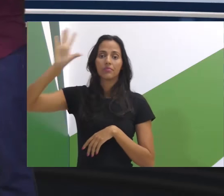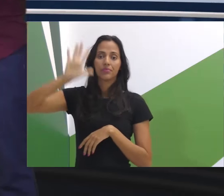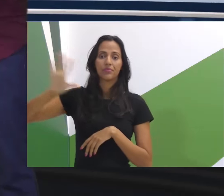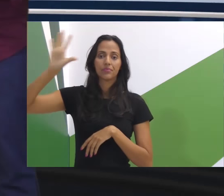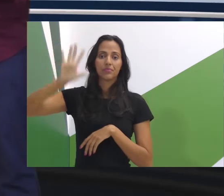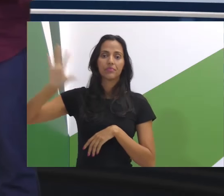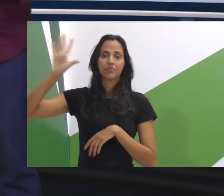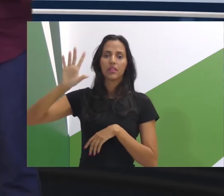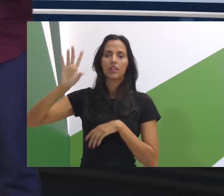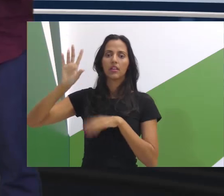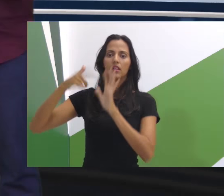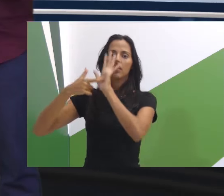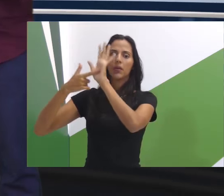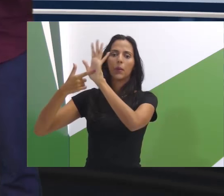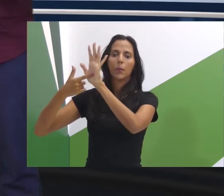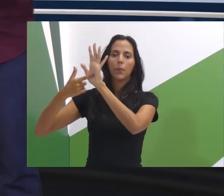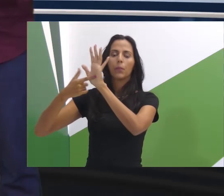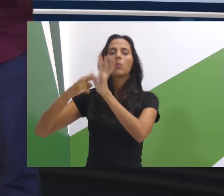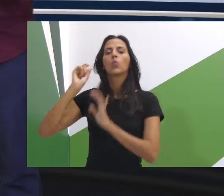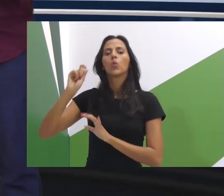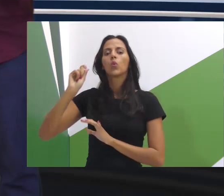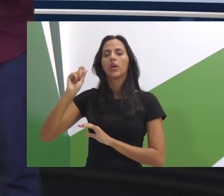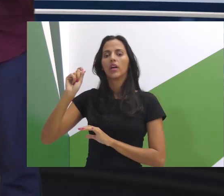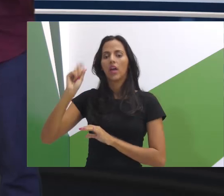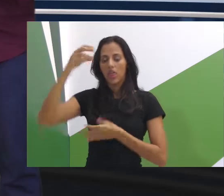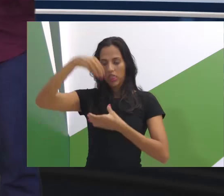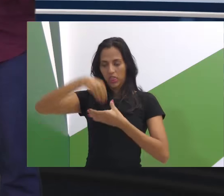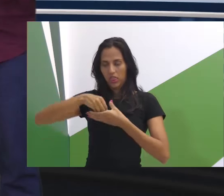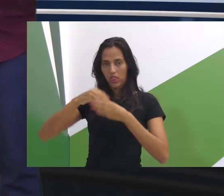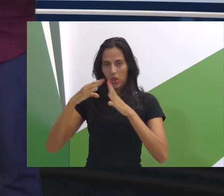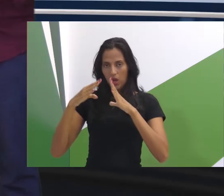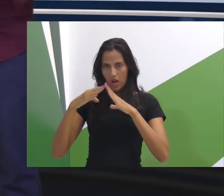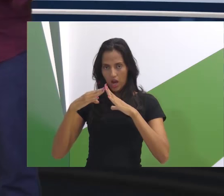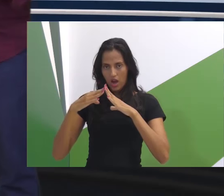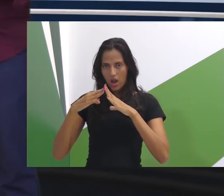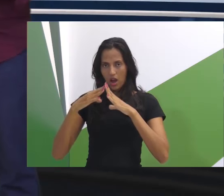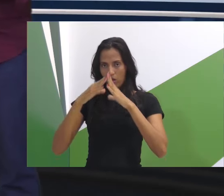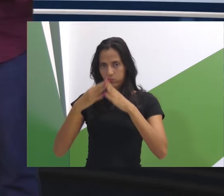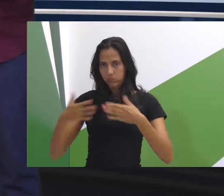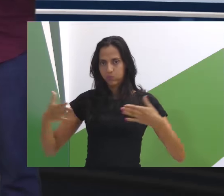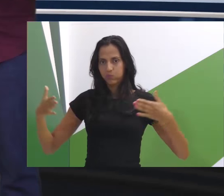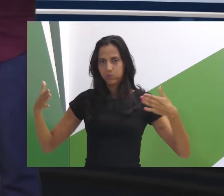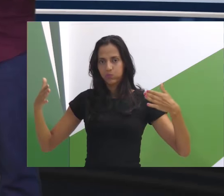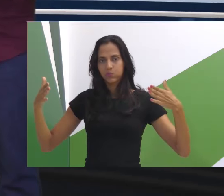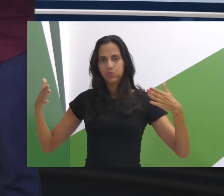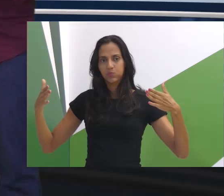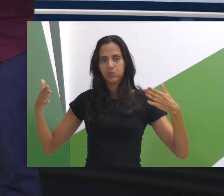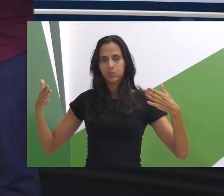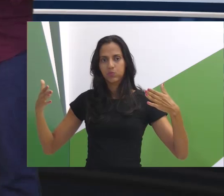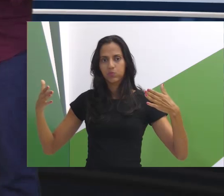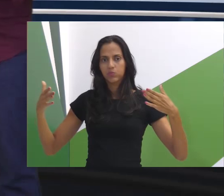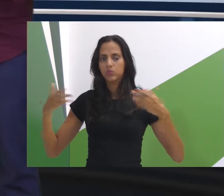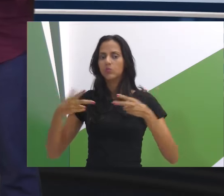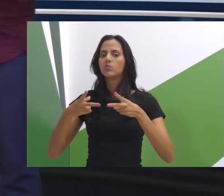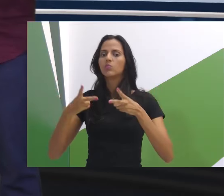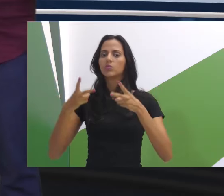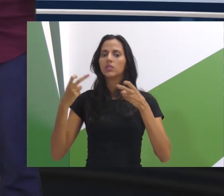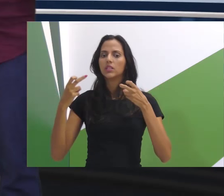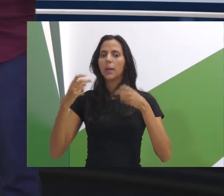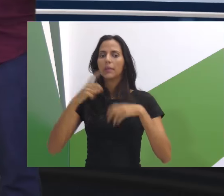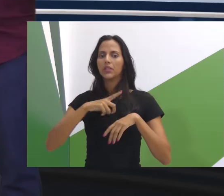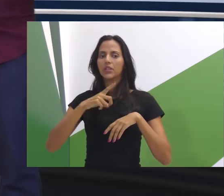da casa, da casa grande, não da senzala, mas da casa grande, a gente percebe